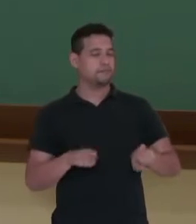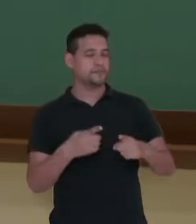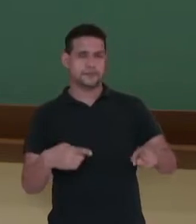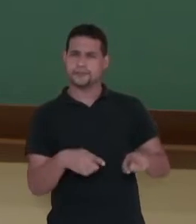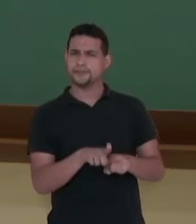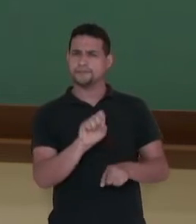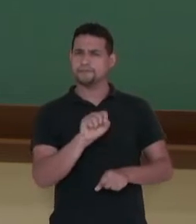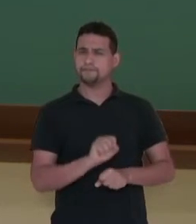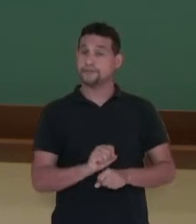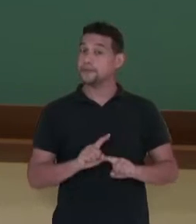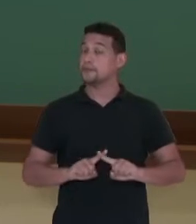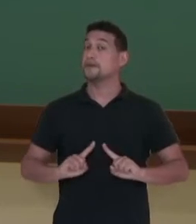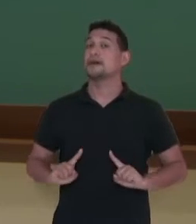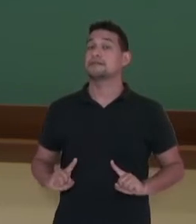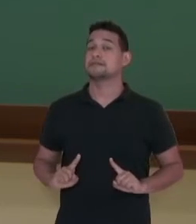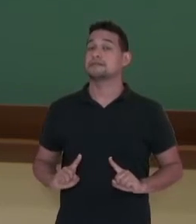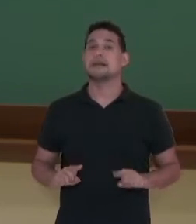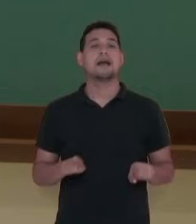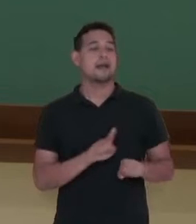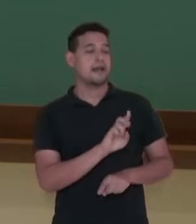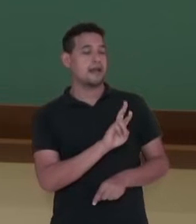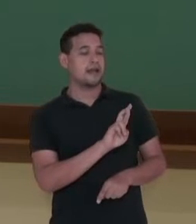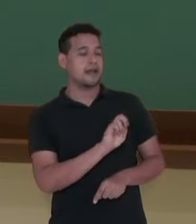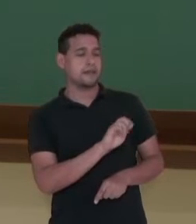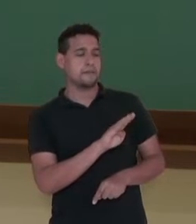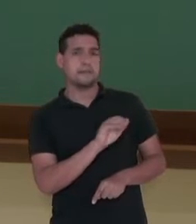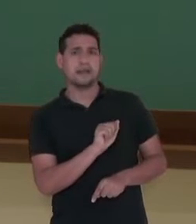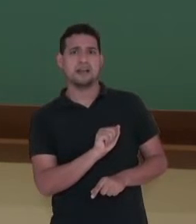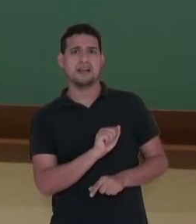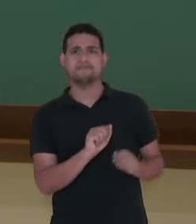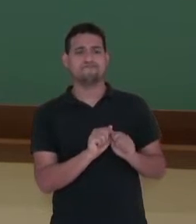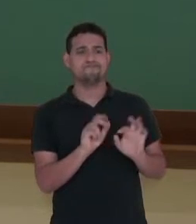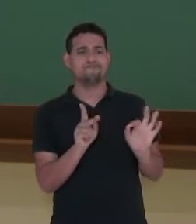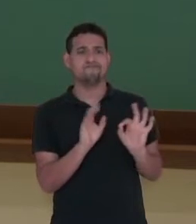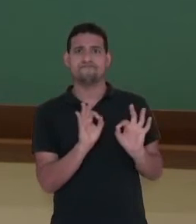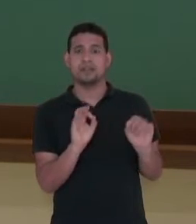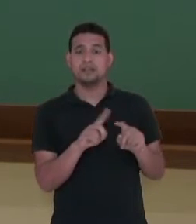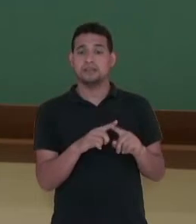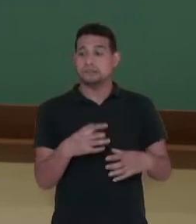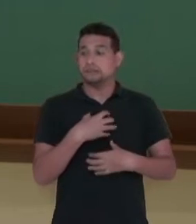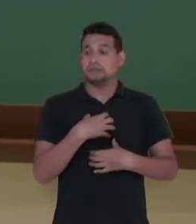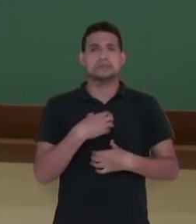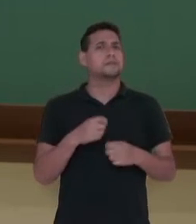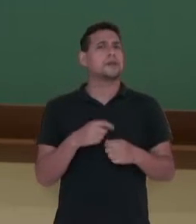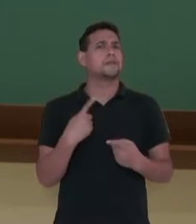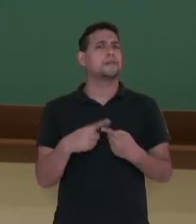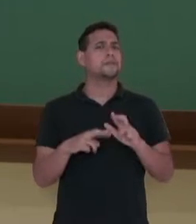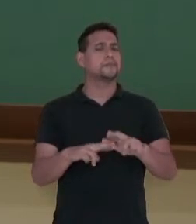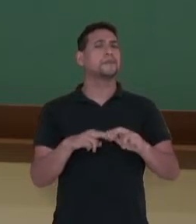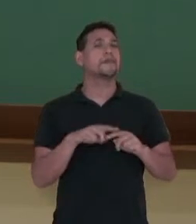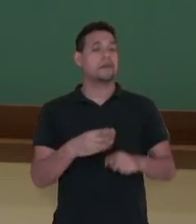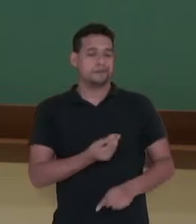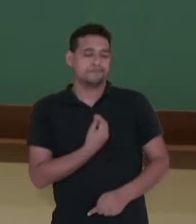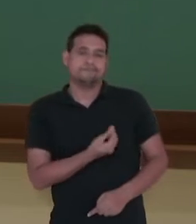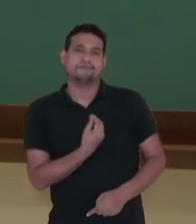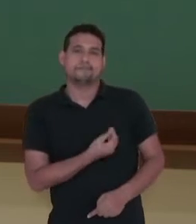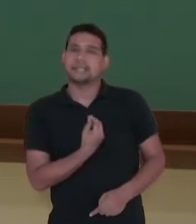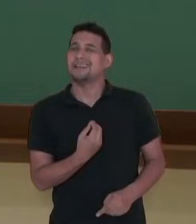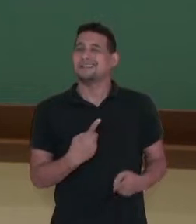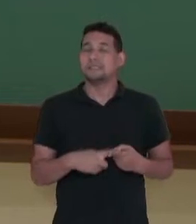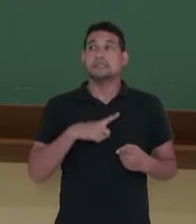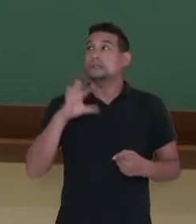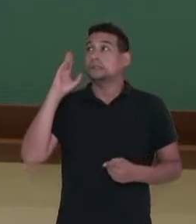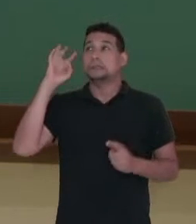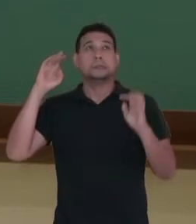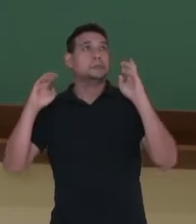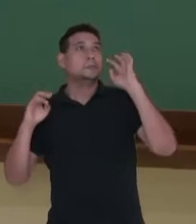música, pero Rebeca no habría podido disfrutar de su fama debido a que la vida derribó sus